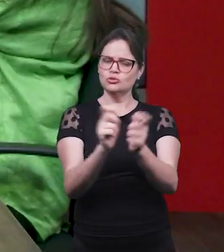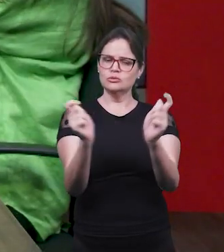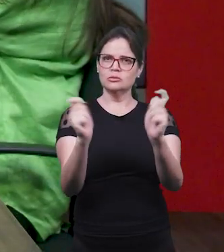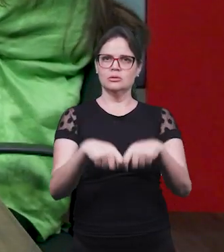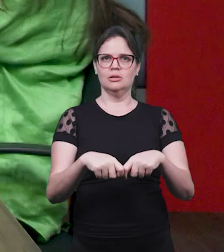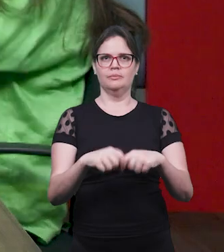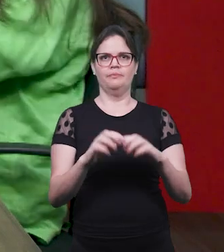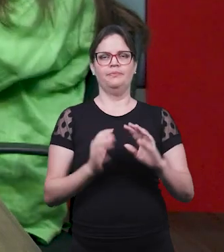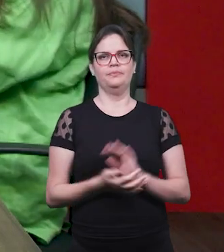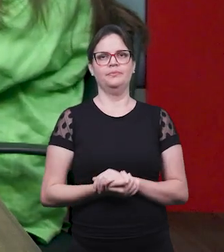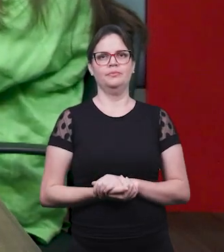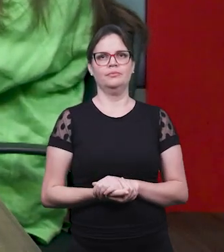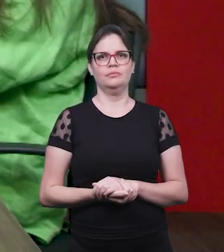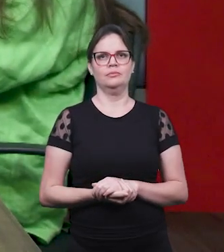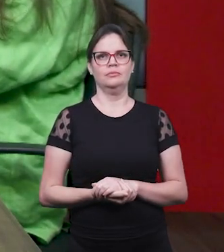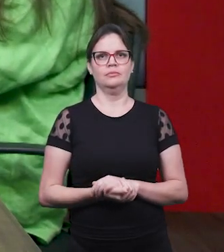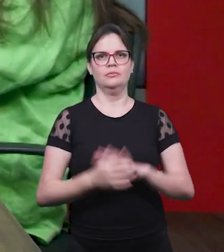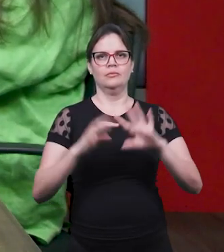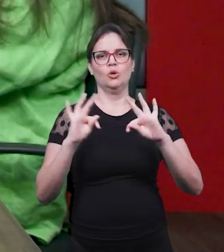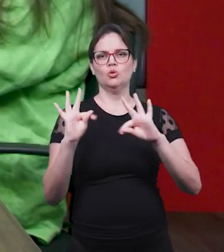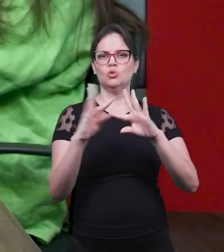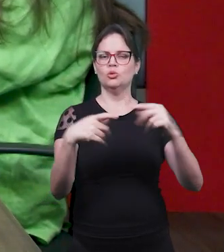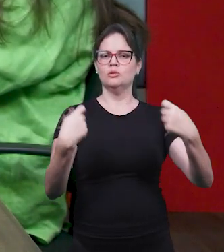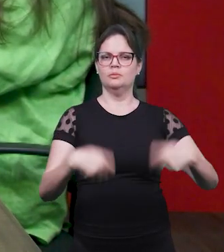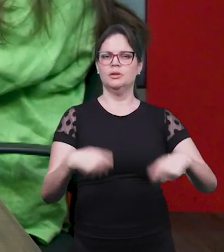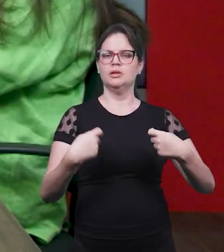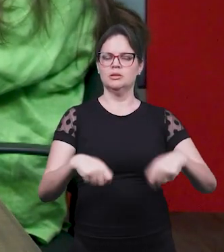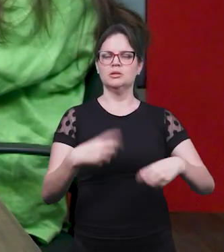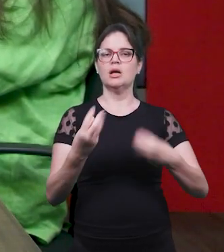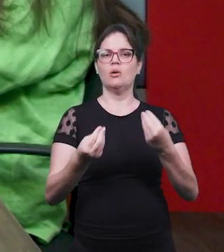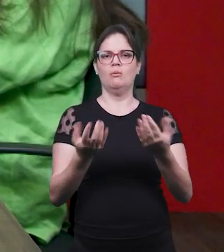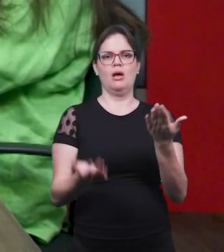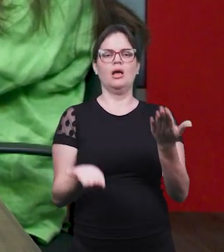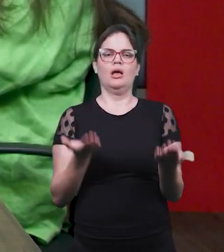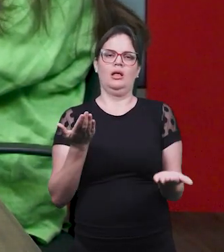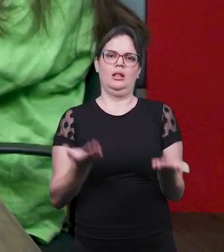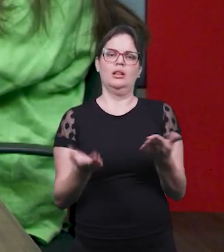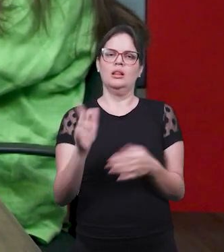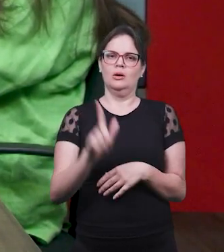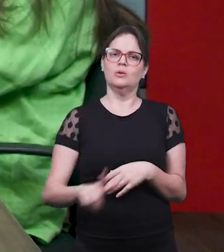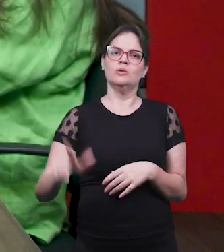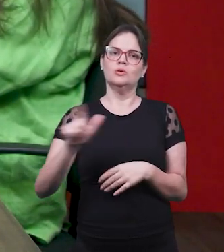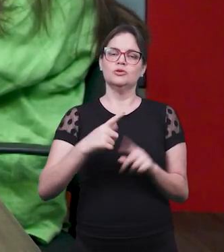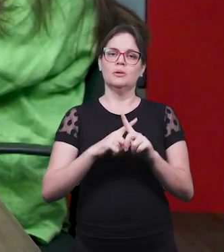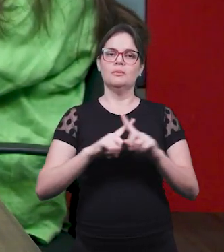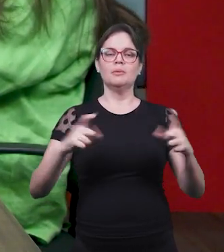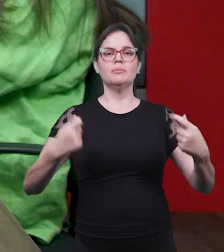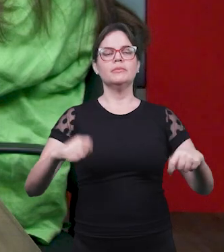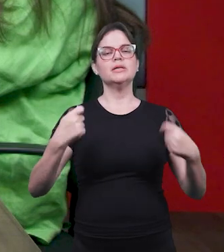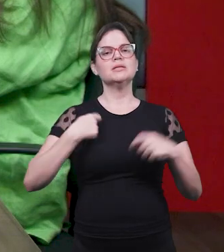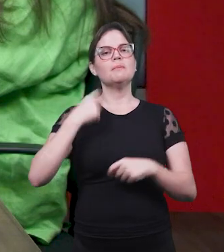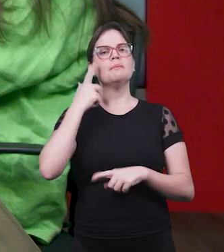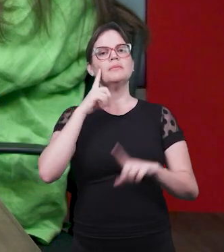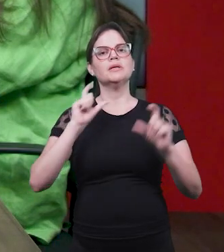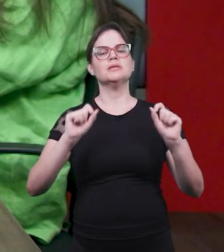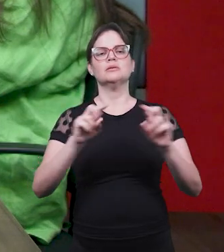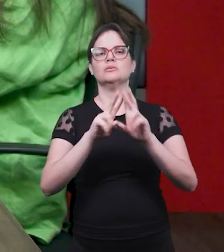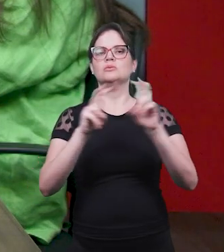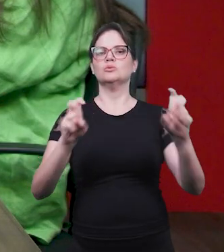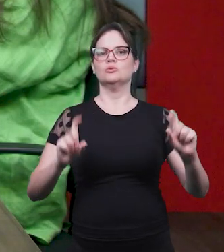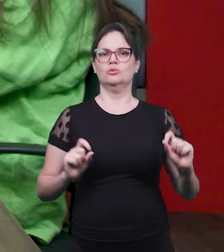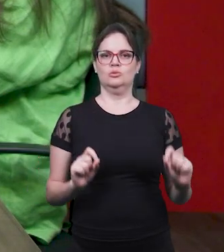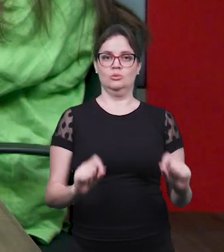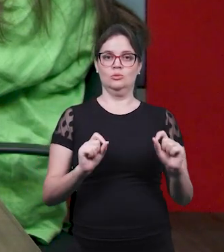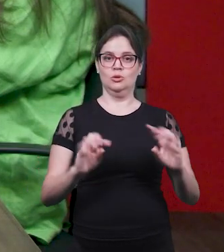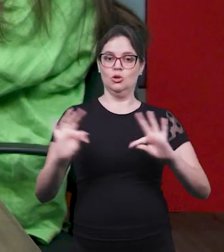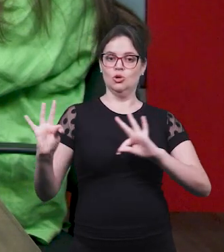Tudo tem que ser feito com muito equilíbrio, obviamente. Exato. Mas, levando-se em consideração esse pressuposto